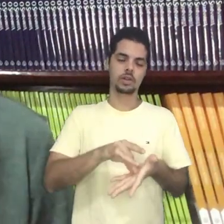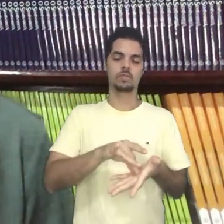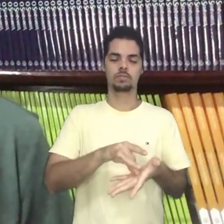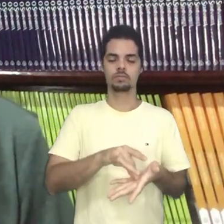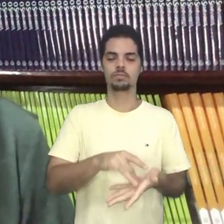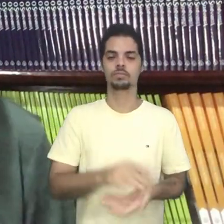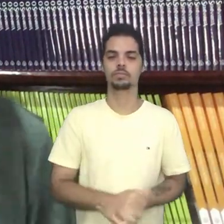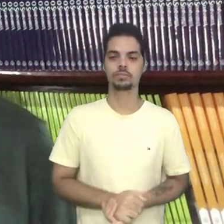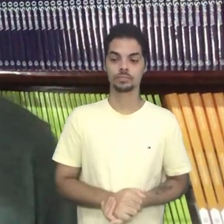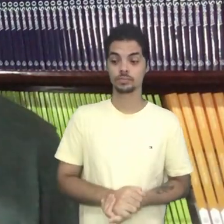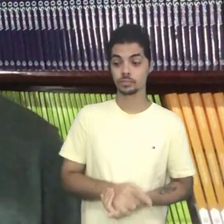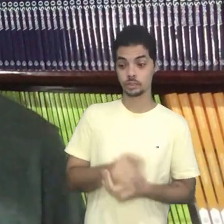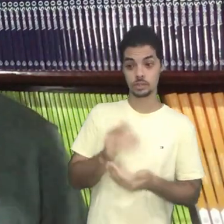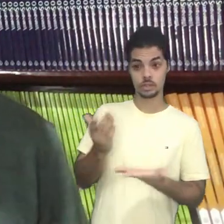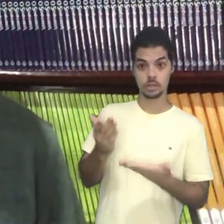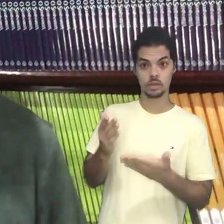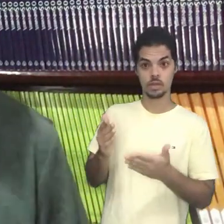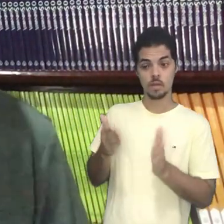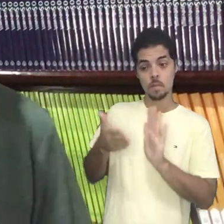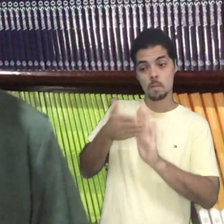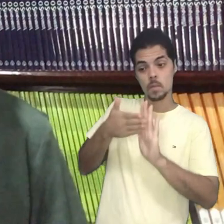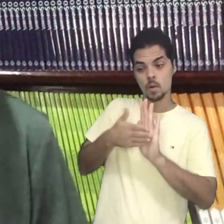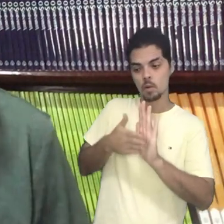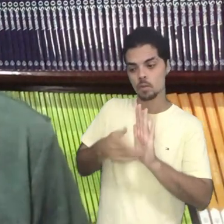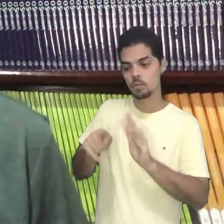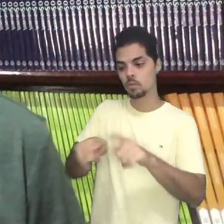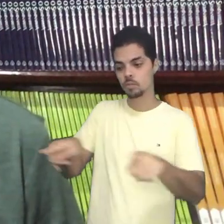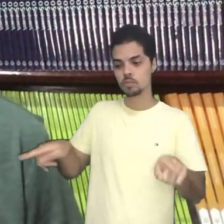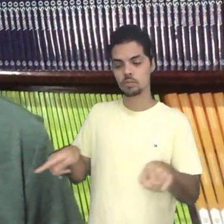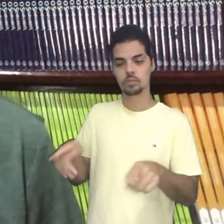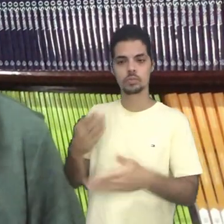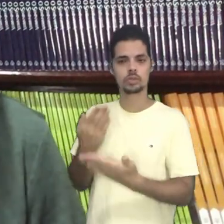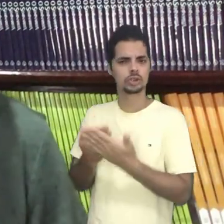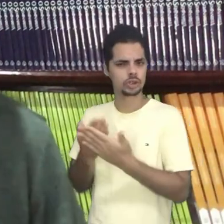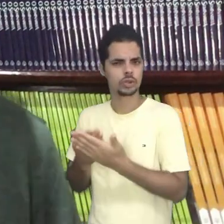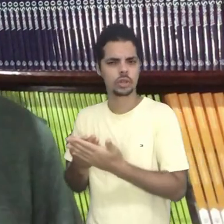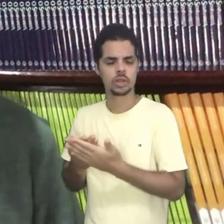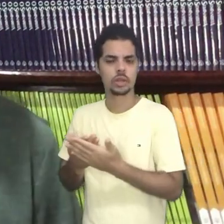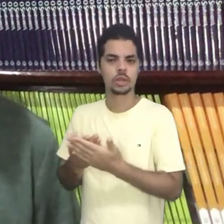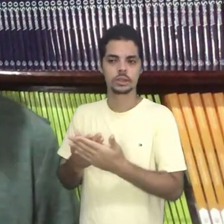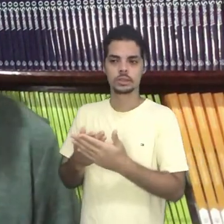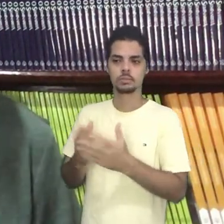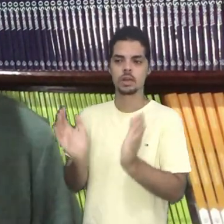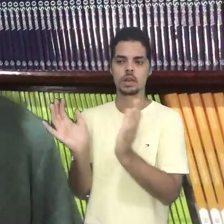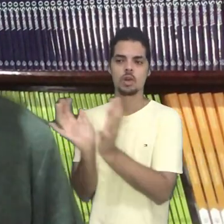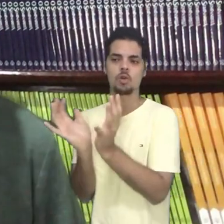da reflexão e da análise, eu ia propor aos estudantes que eles